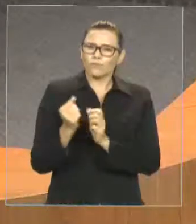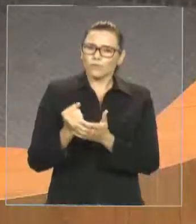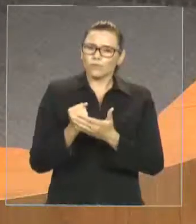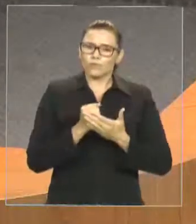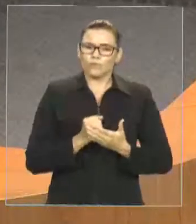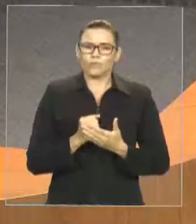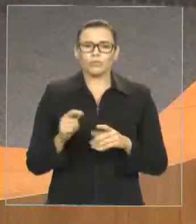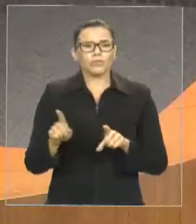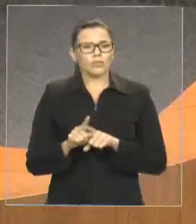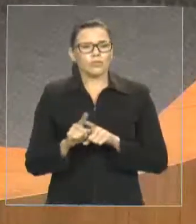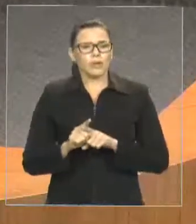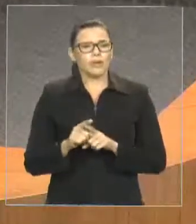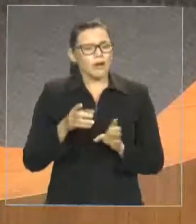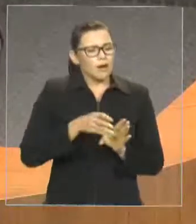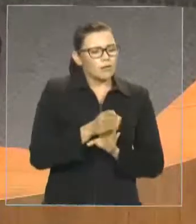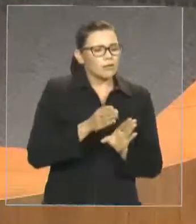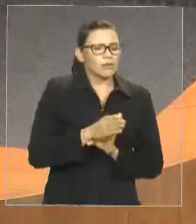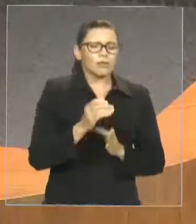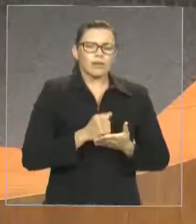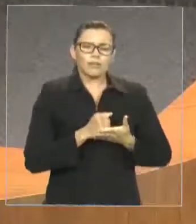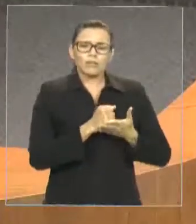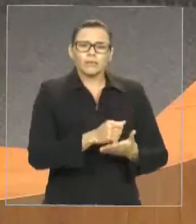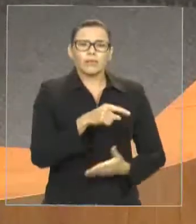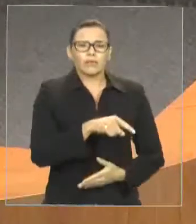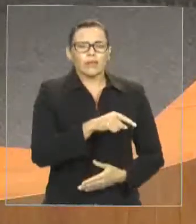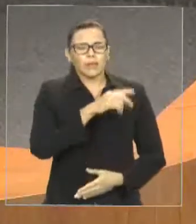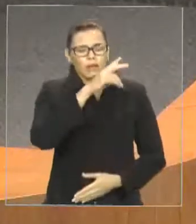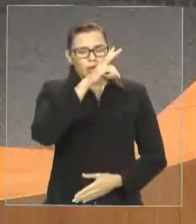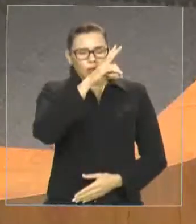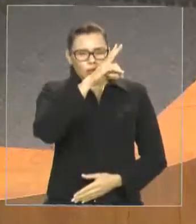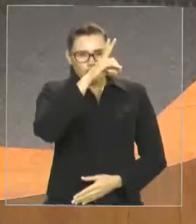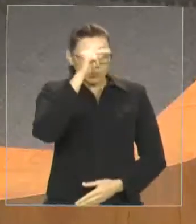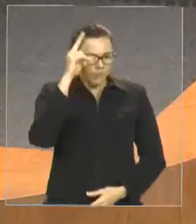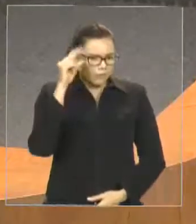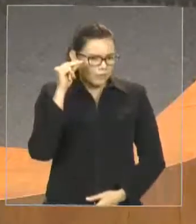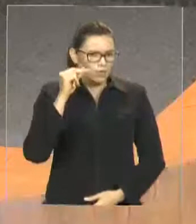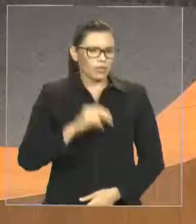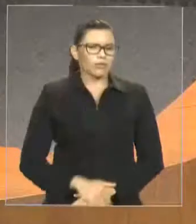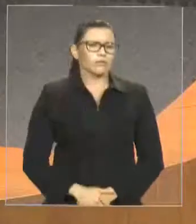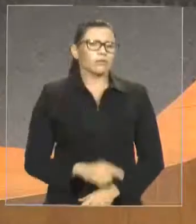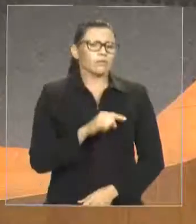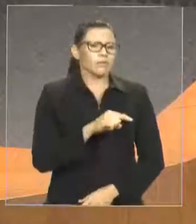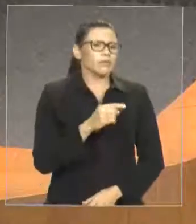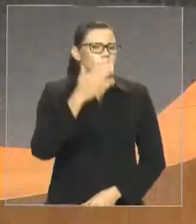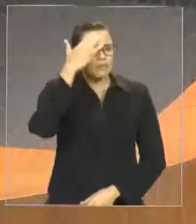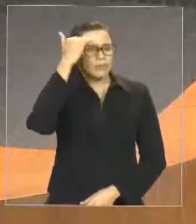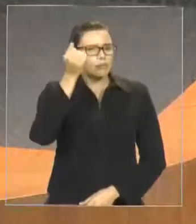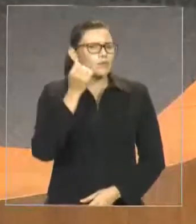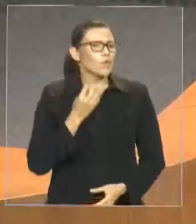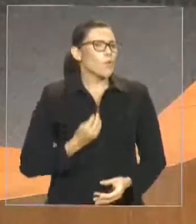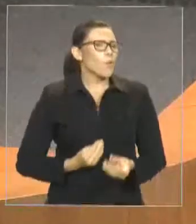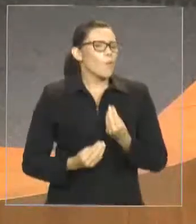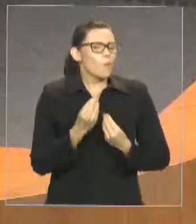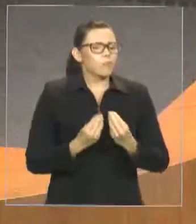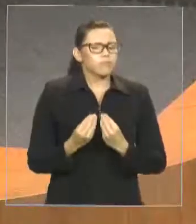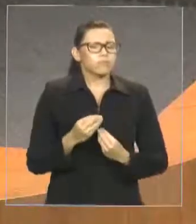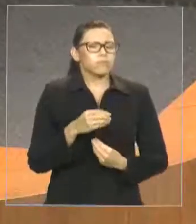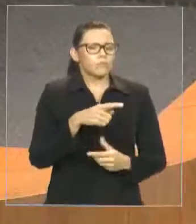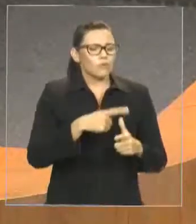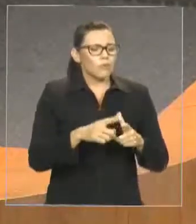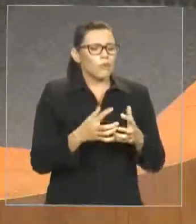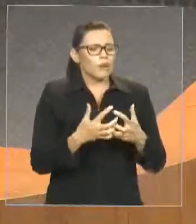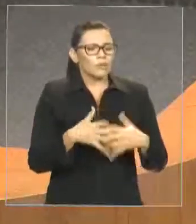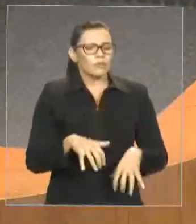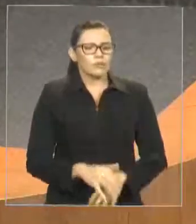gestores municipais na construção desses consensos e na solução desses problemas. Ressalto que